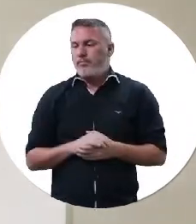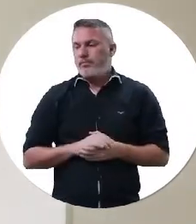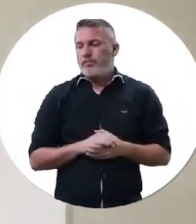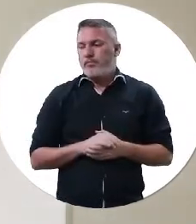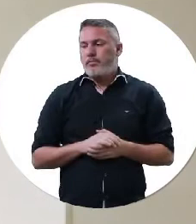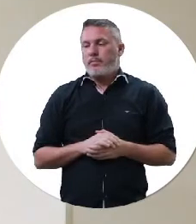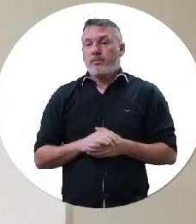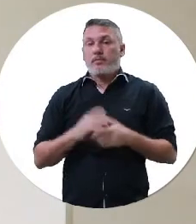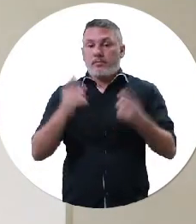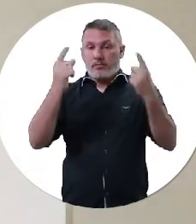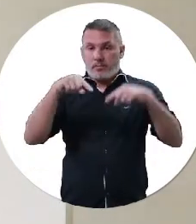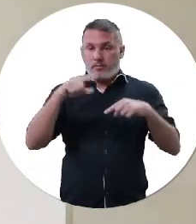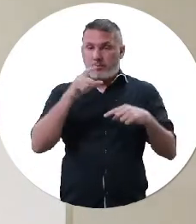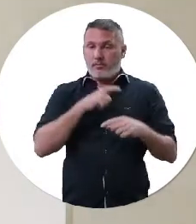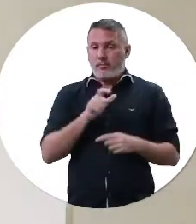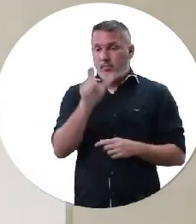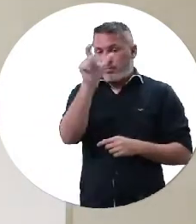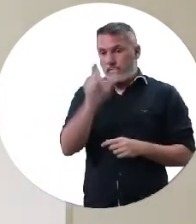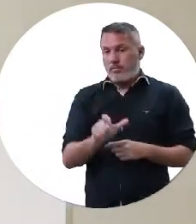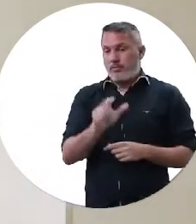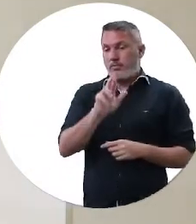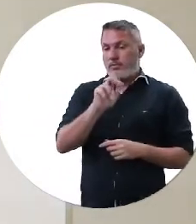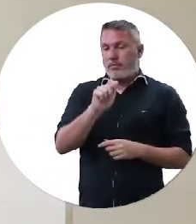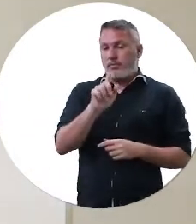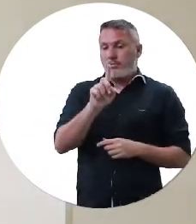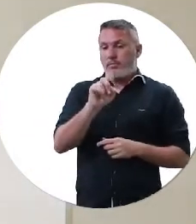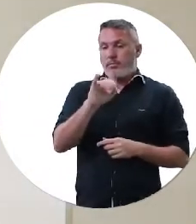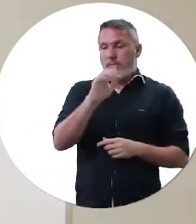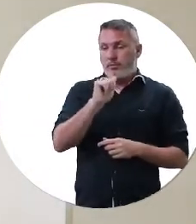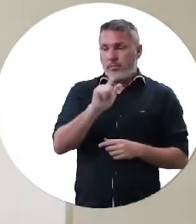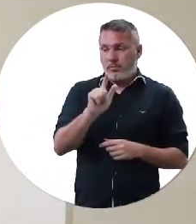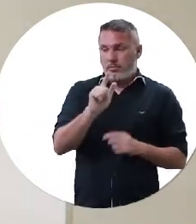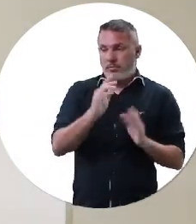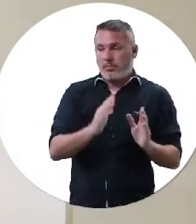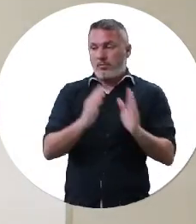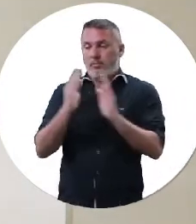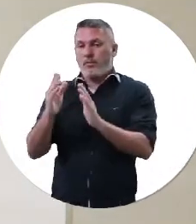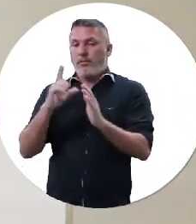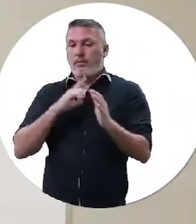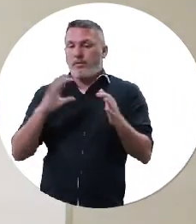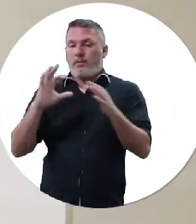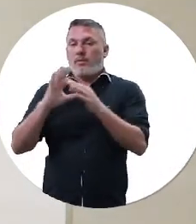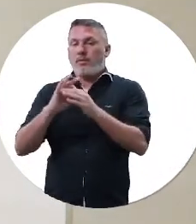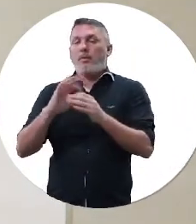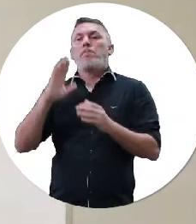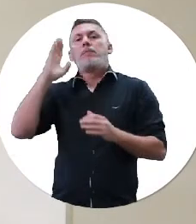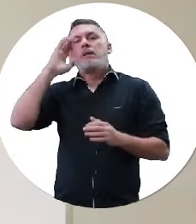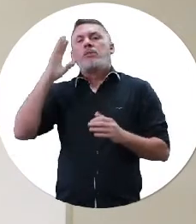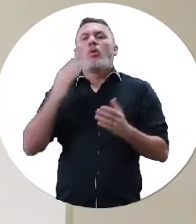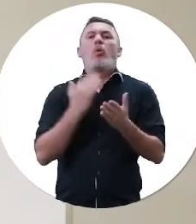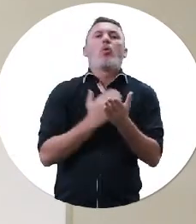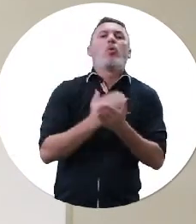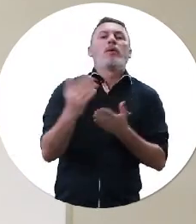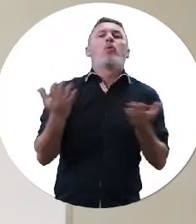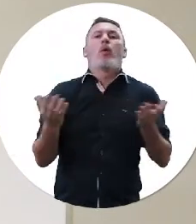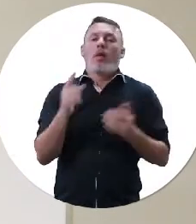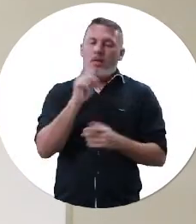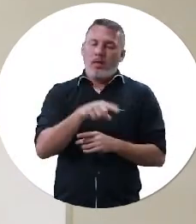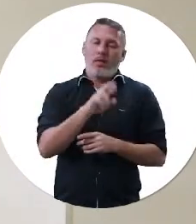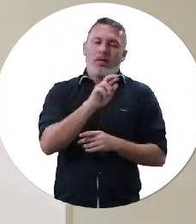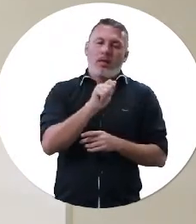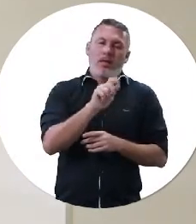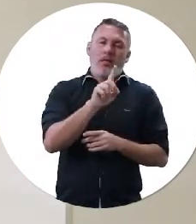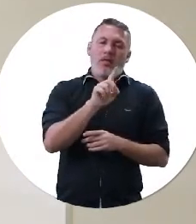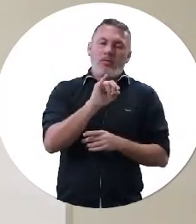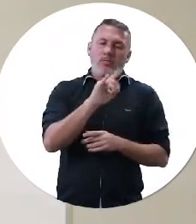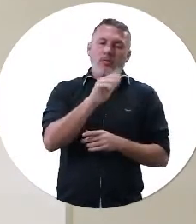radical e halogênio associado à molécula. Quem tem prioridade aqui é o radical. Halogênio não é considerado um grupo funcional